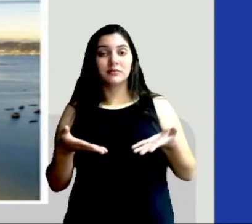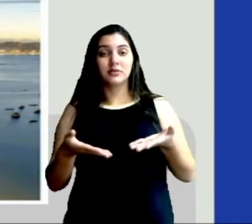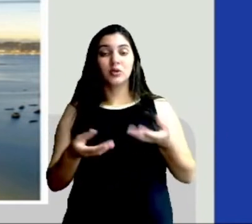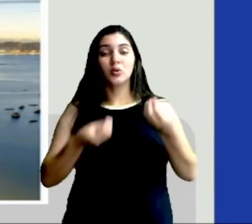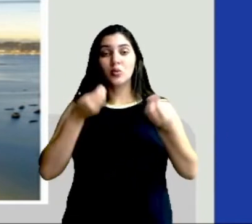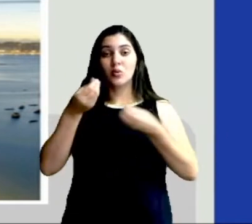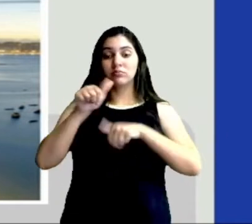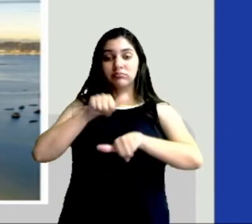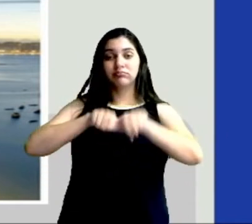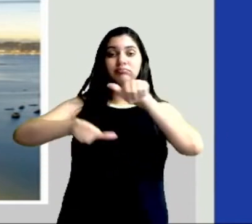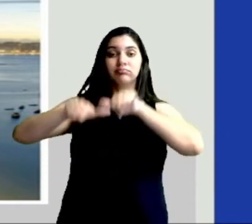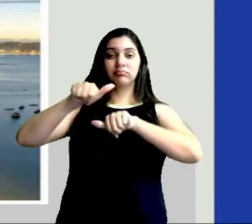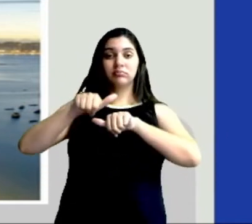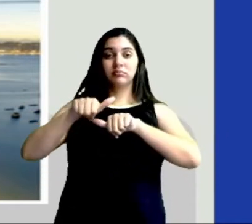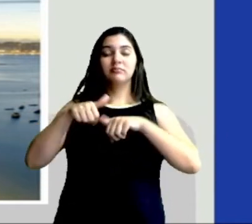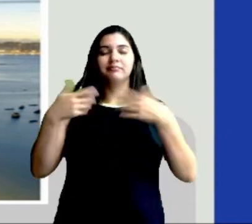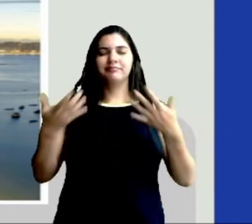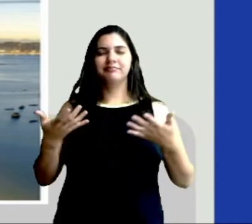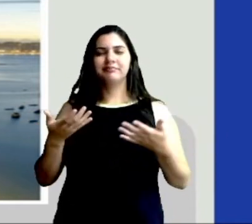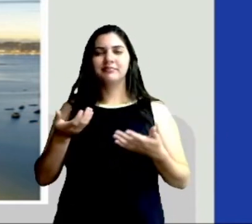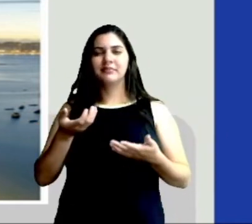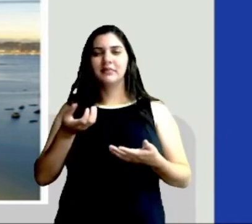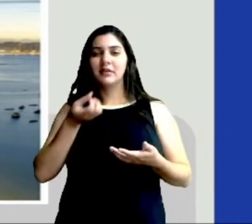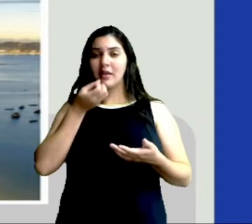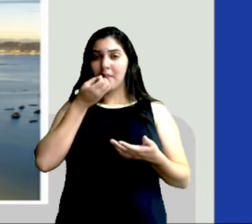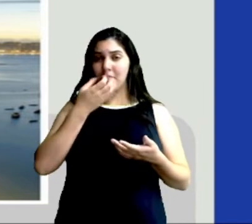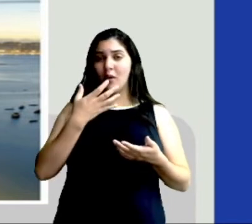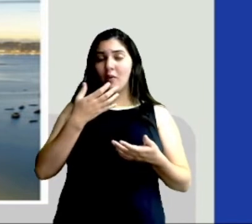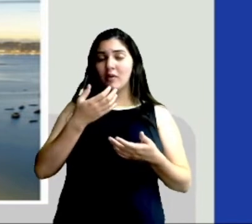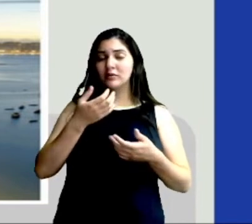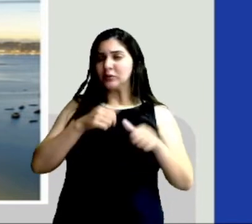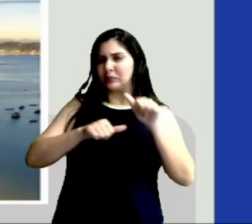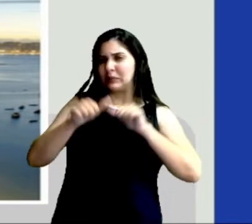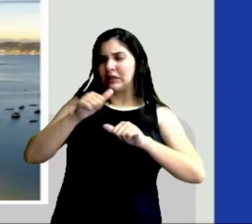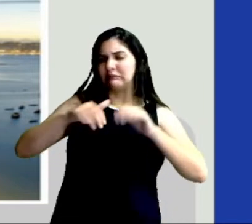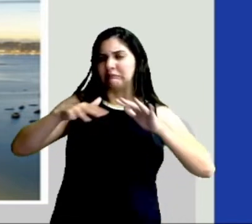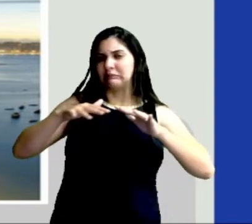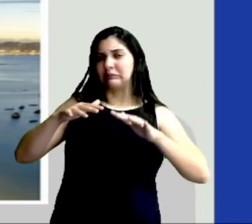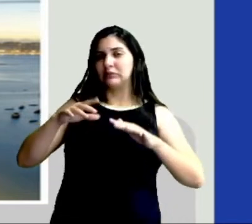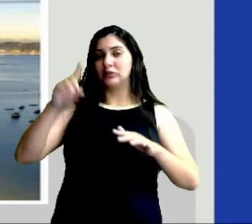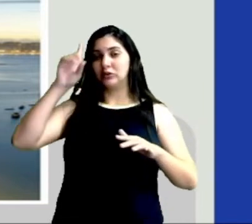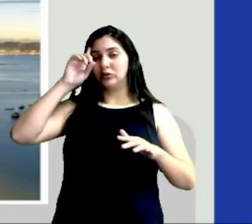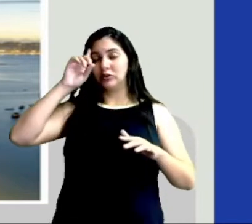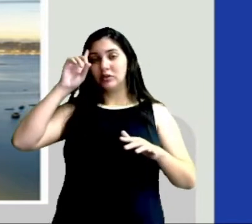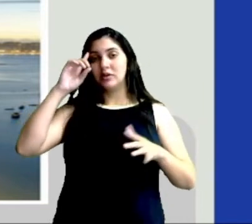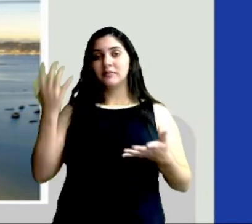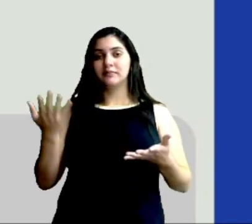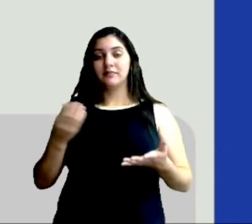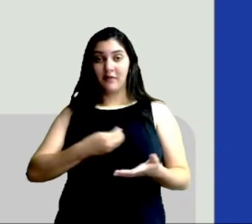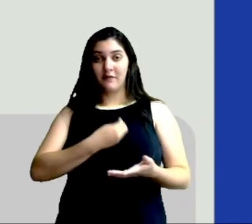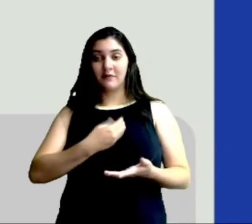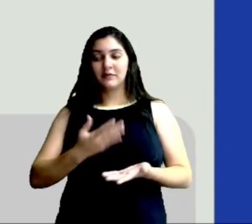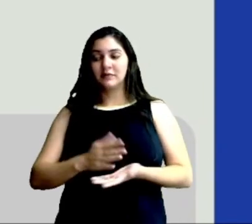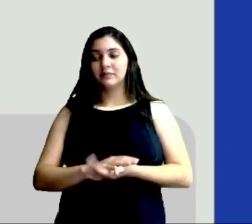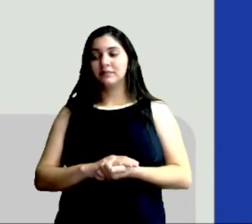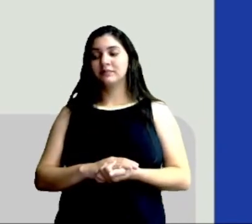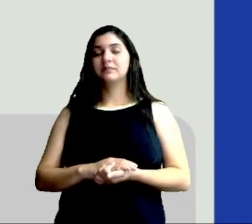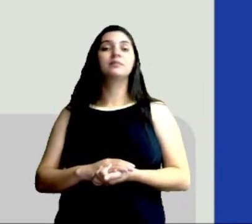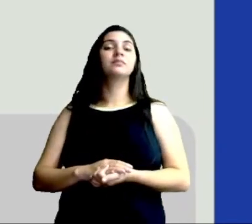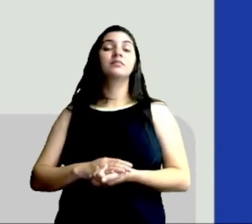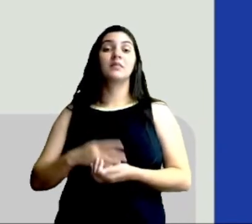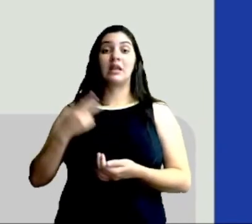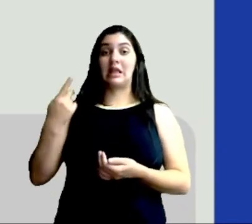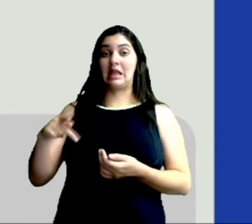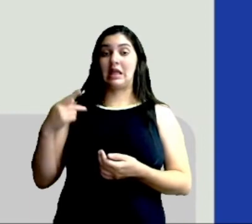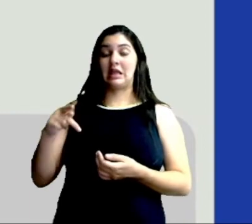isso modificou. E será que isso mexe com o nosso dia a dia? Será que isso mexe com a nossa vida cotidiana?